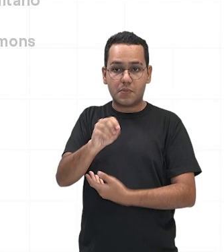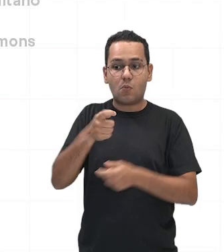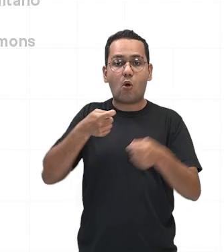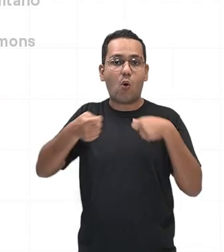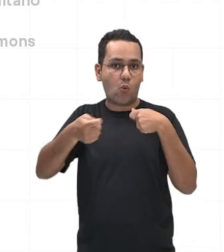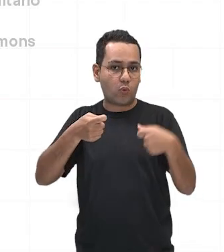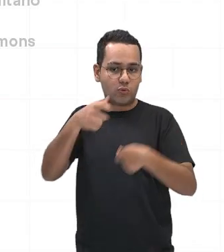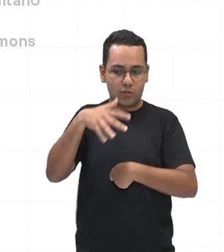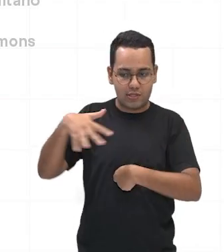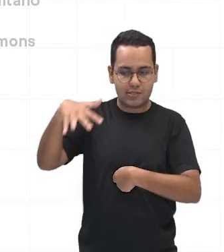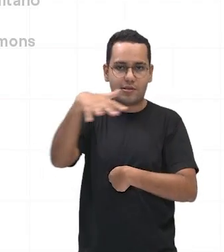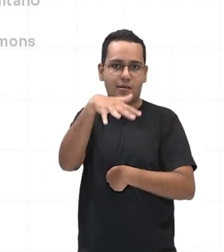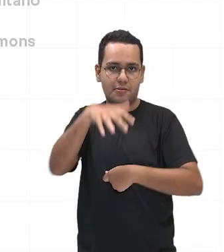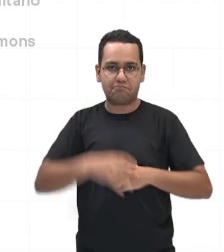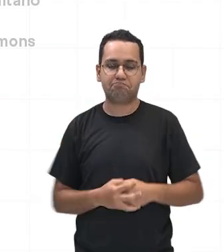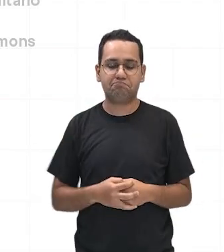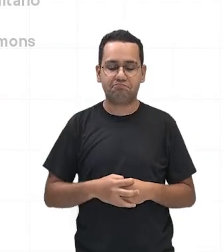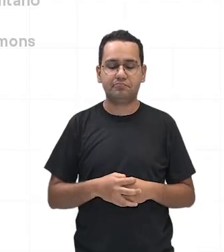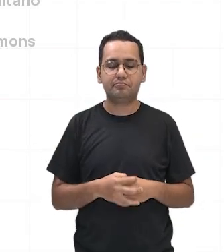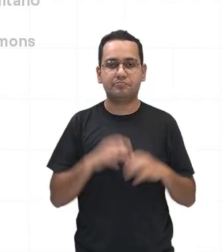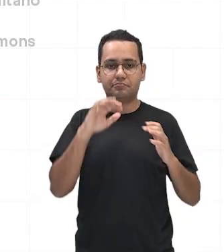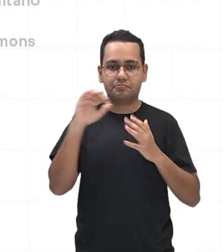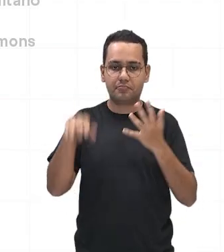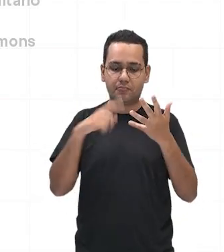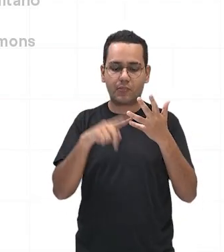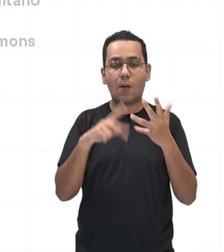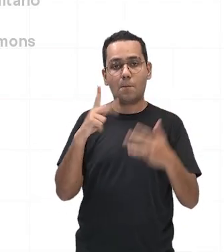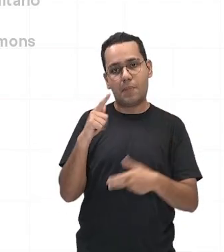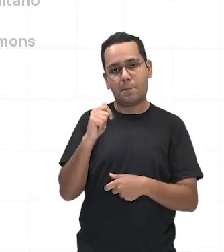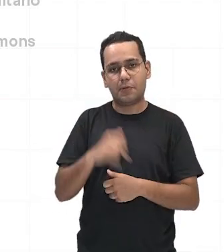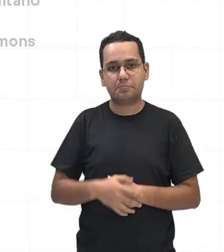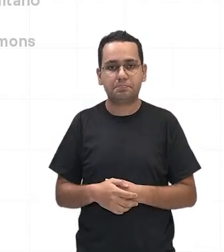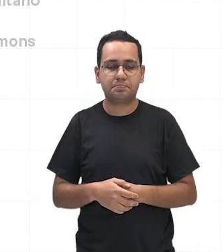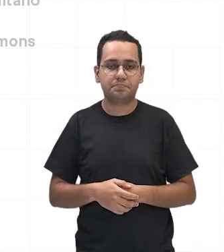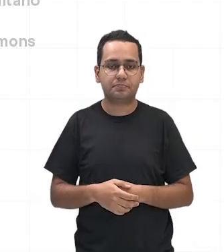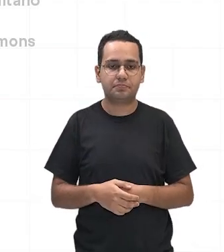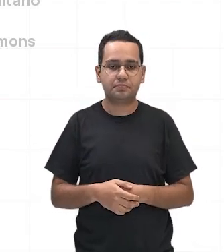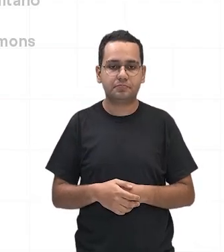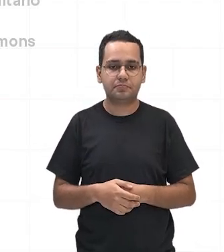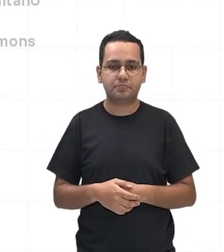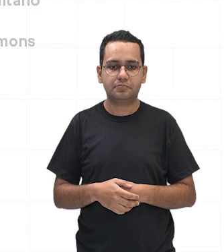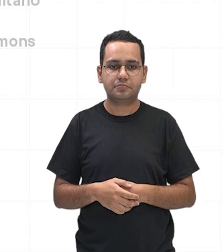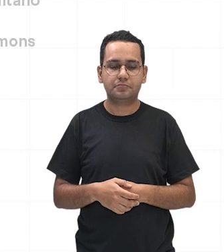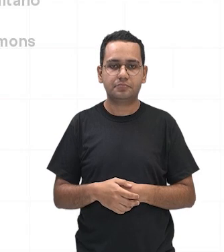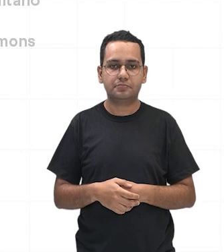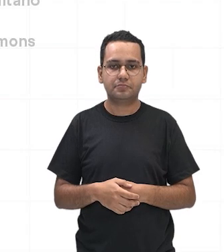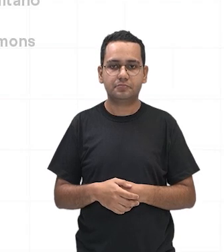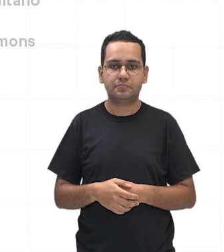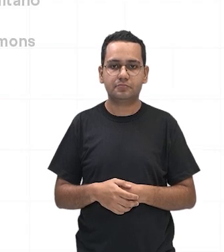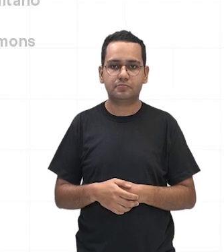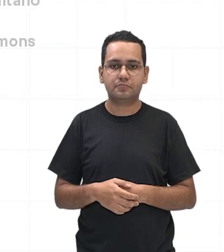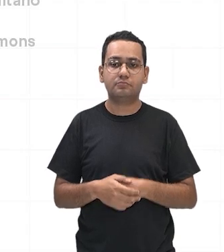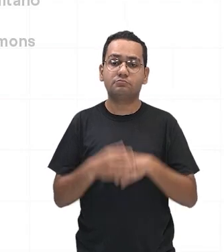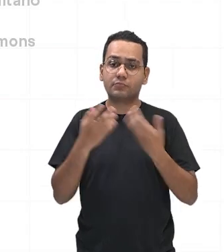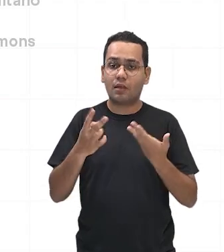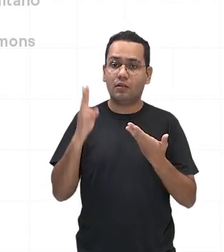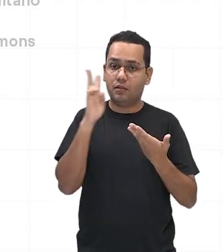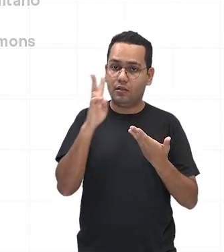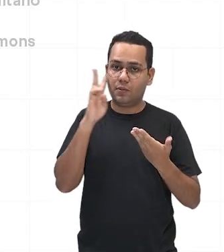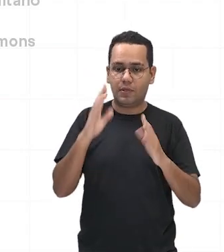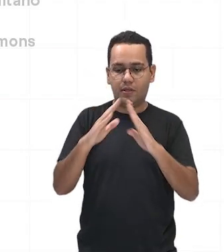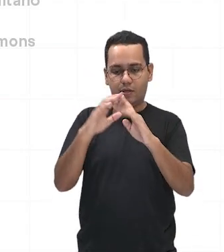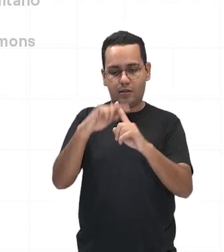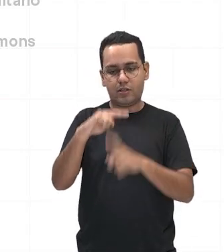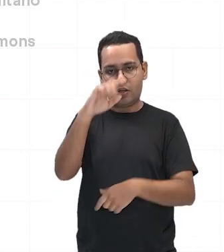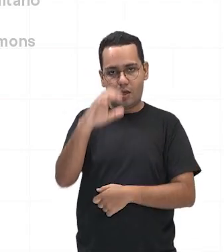disso, do arcebispo, nós temos quem? O Papa, tá? Porque todos, quem professa a fé católica, obedece,